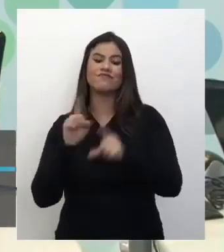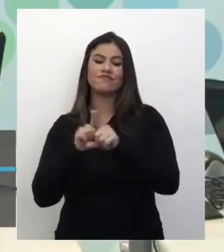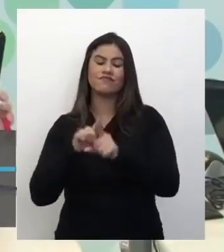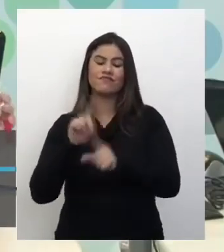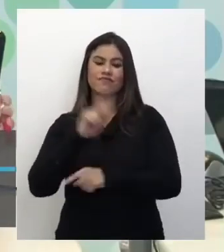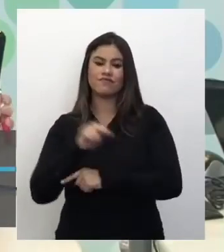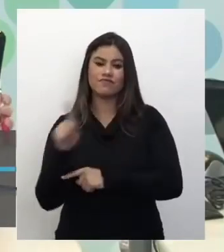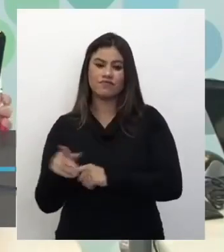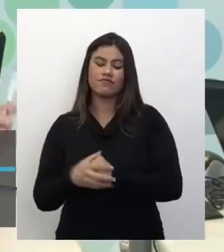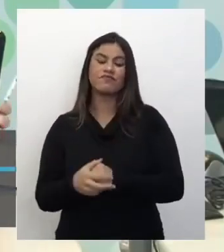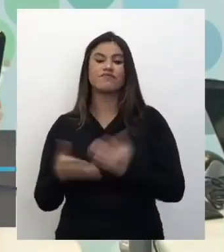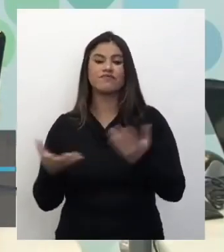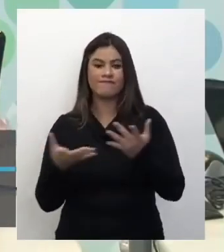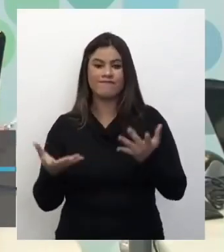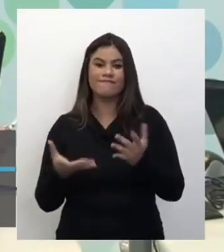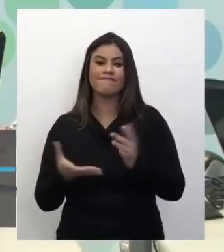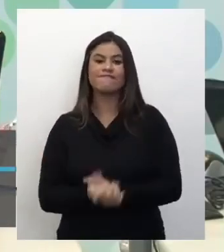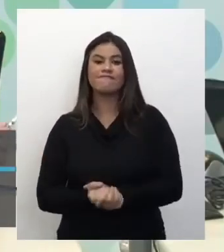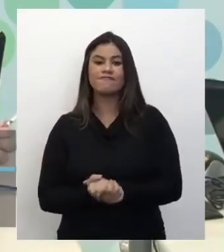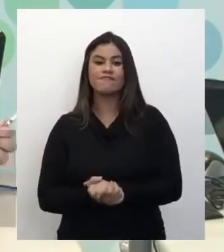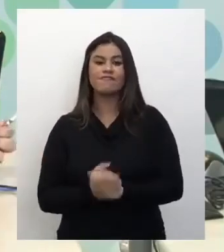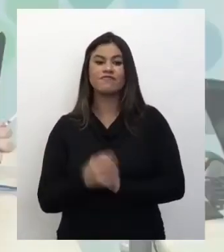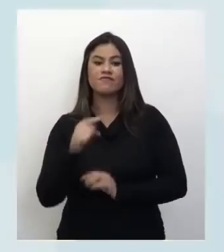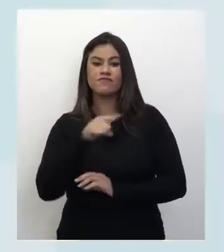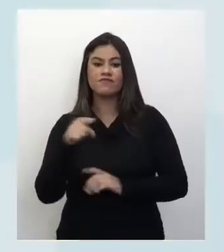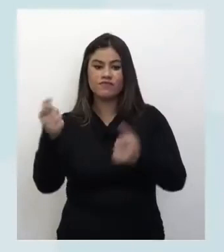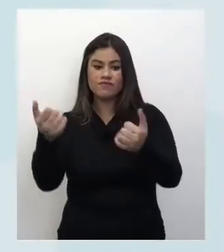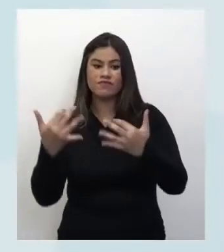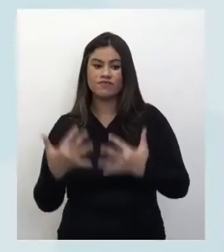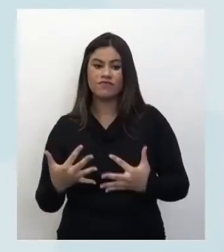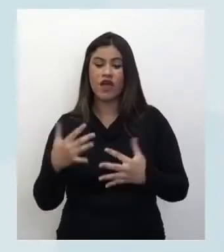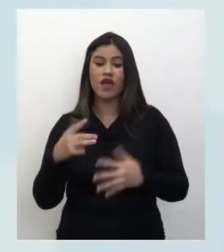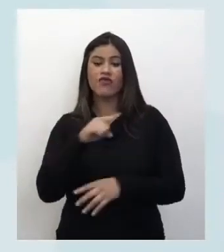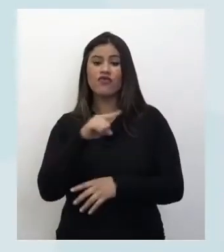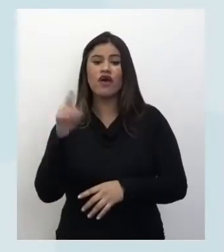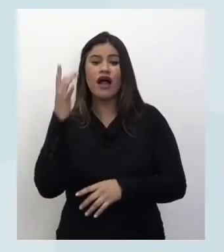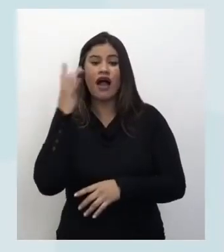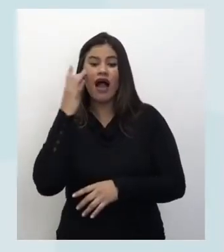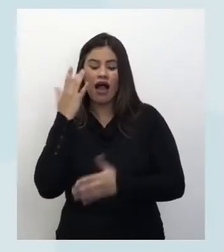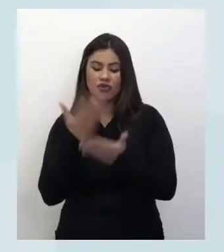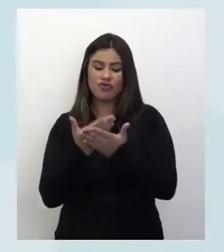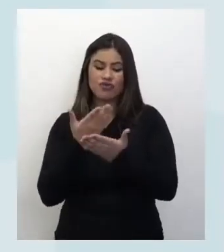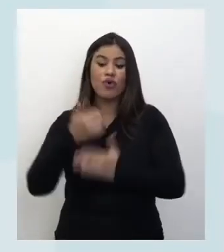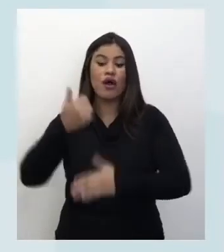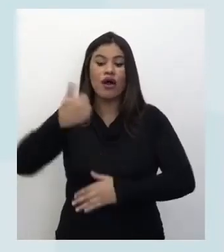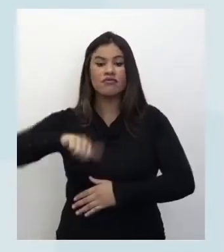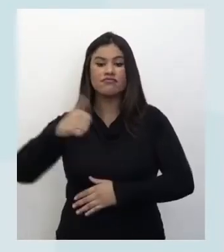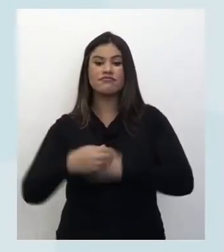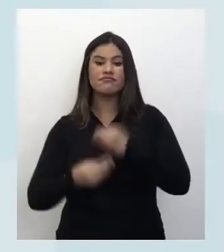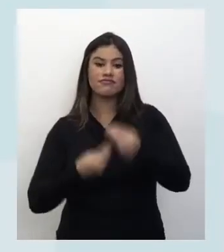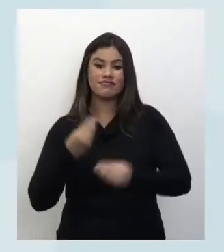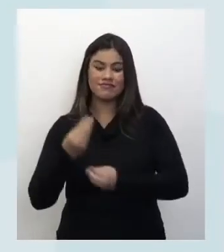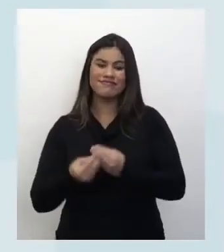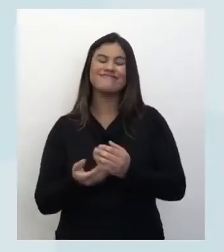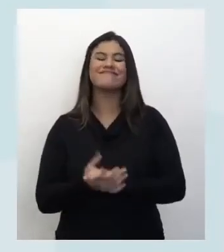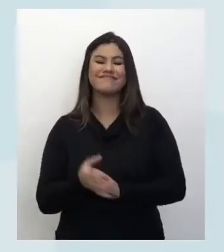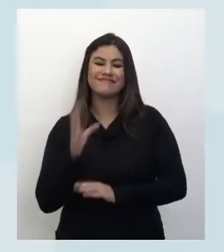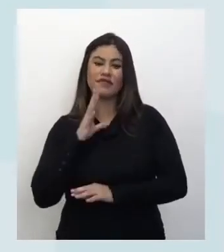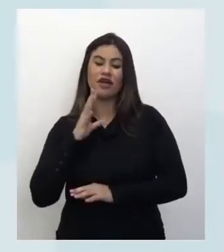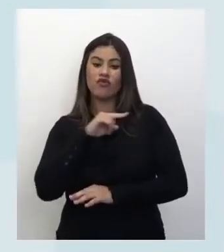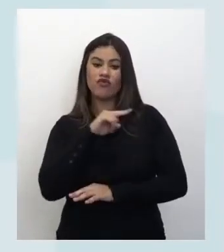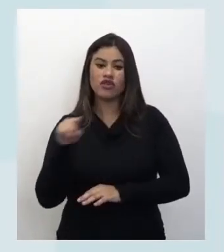aí, só para a gente finalizar, conte pra gente o que você achou da aula que acabou de assistir. Olha que legal, agora você,